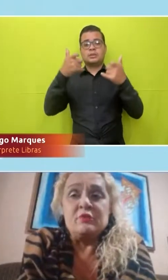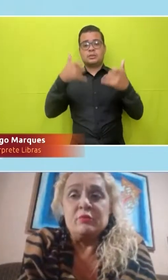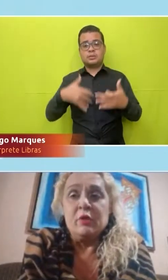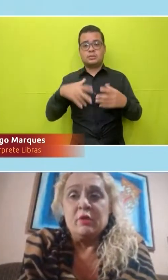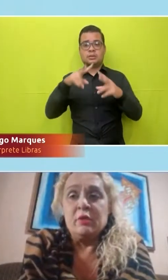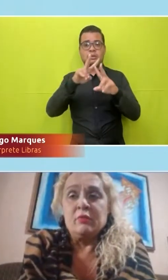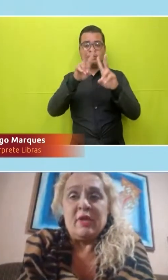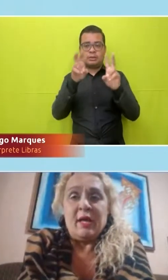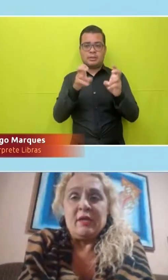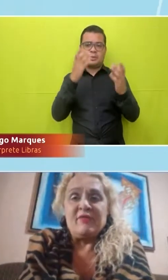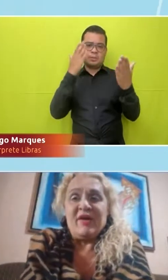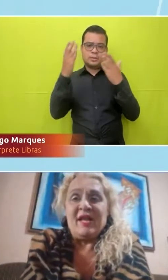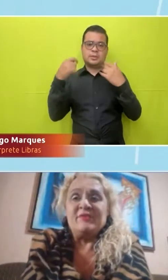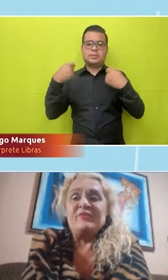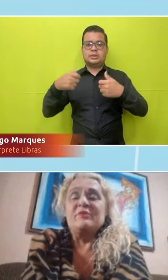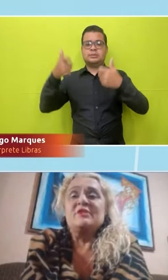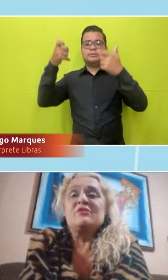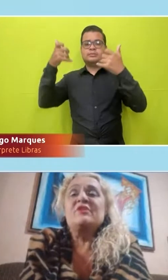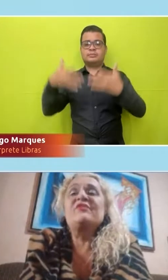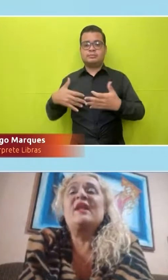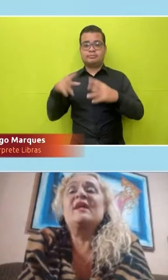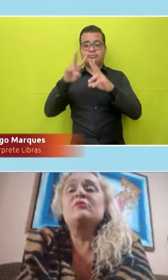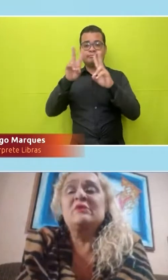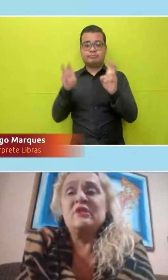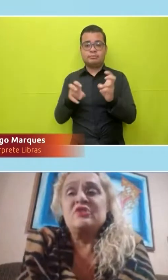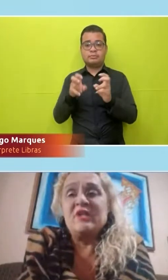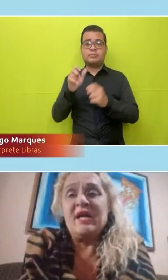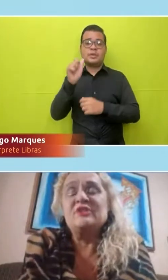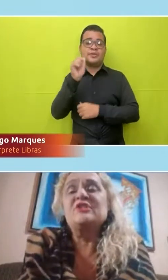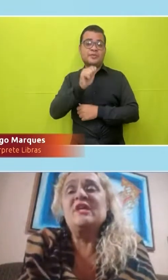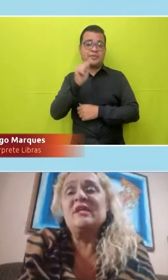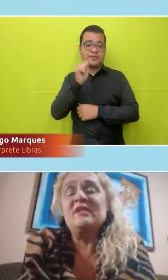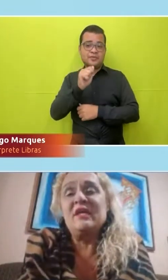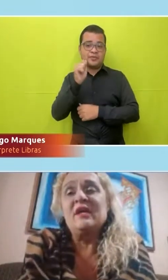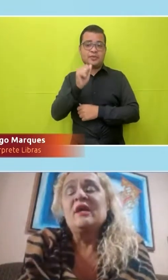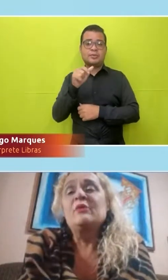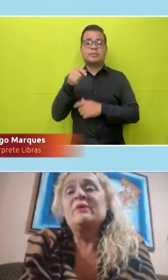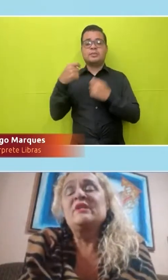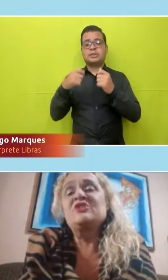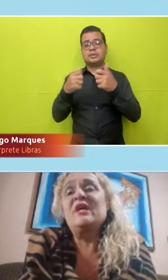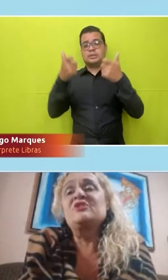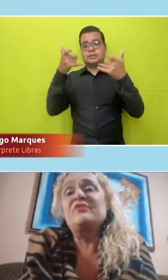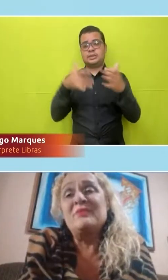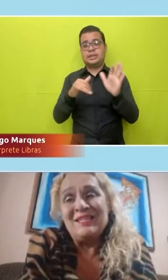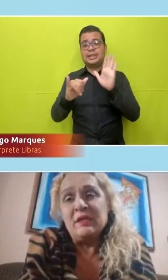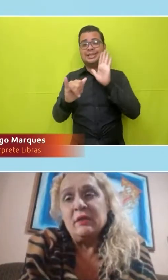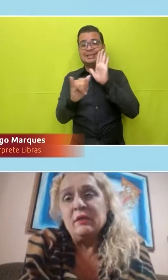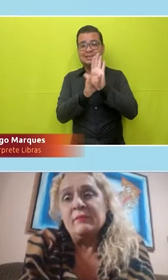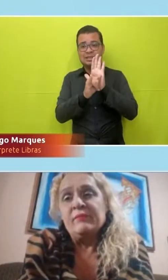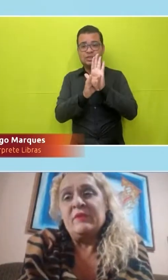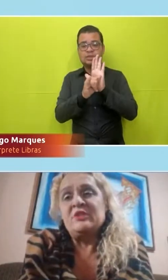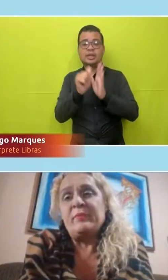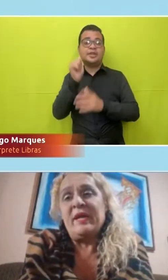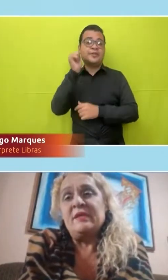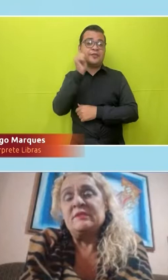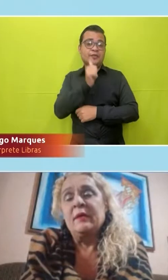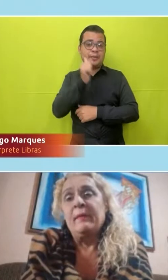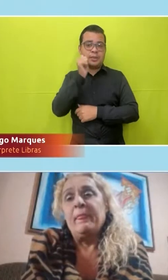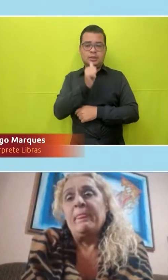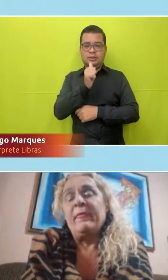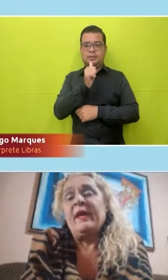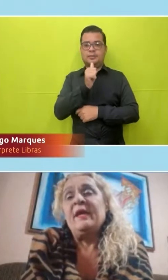feminismo. Não dá. E falar de feminismo eu vou ter que falar de uma identidade que é ter uma identidade feminina neste